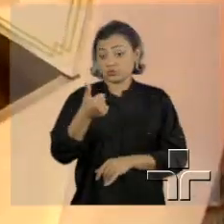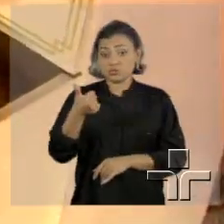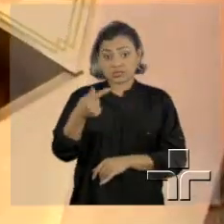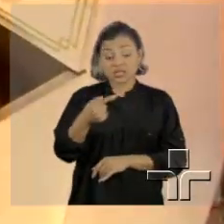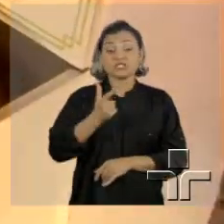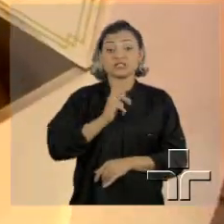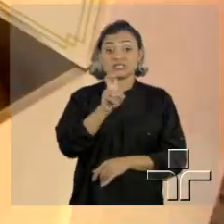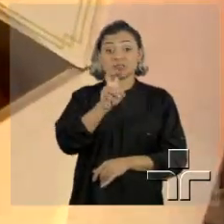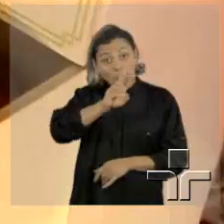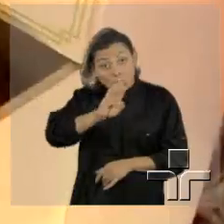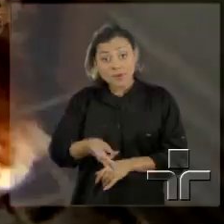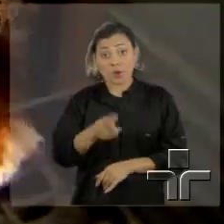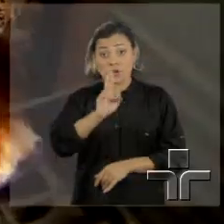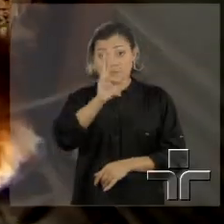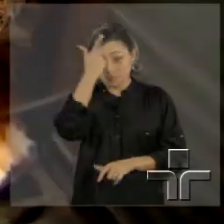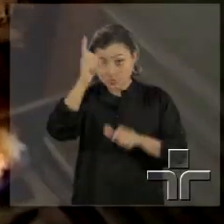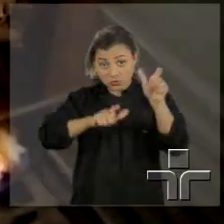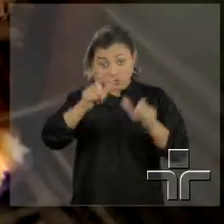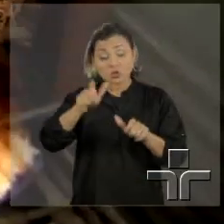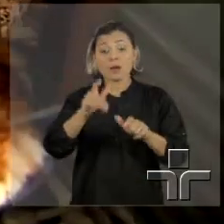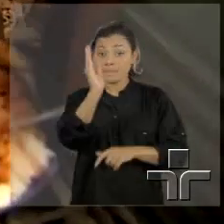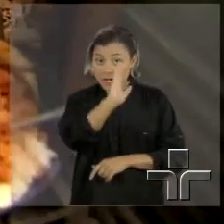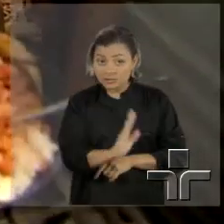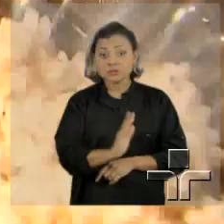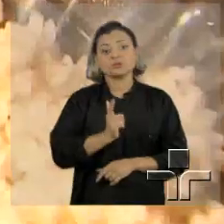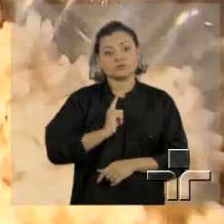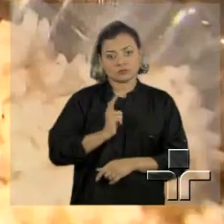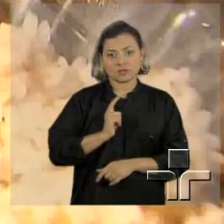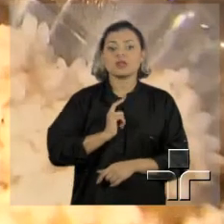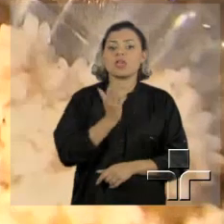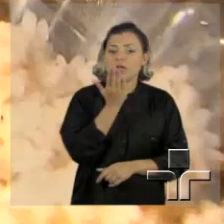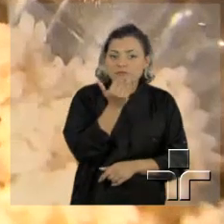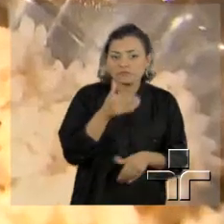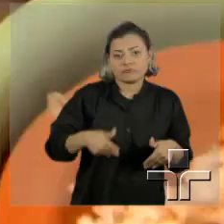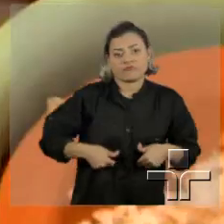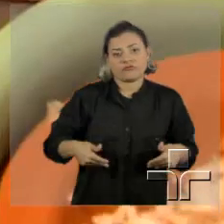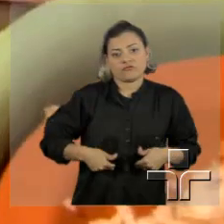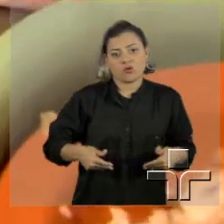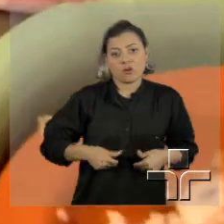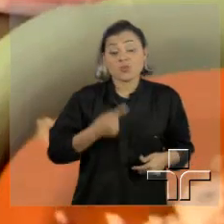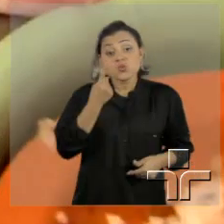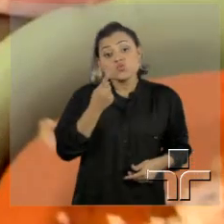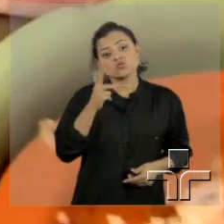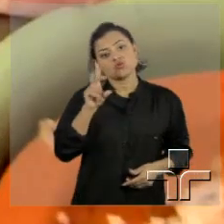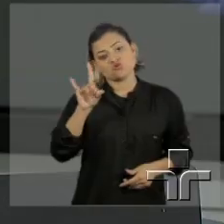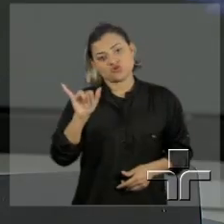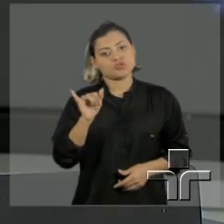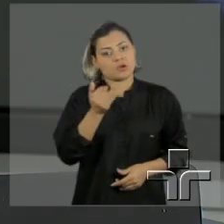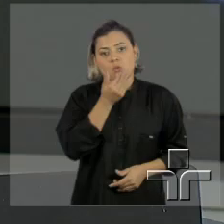5 milhões de brasileiros haviam passado 1 ou mais dias sem acesso a alimentos.